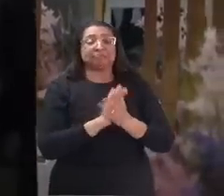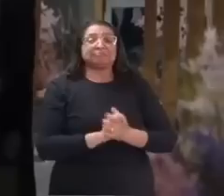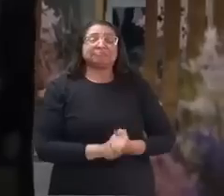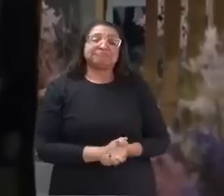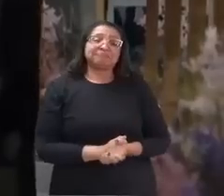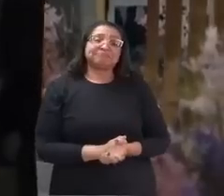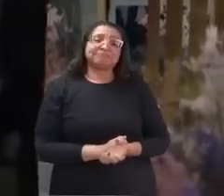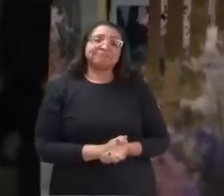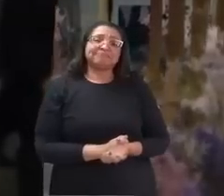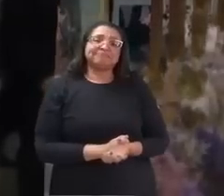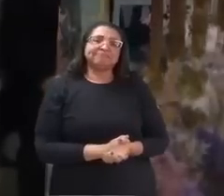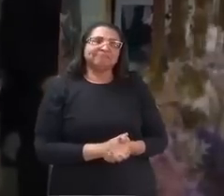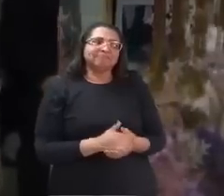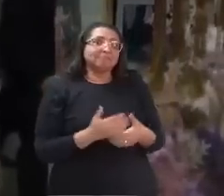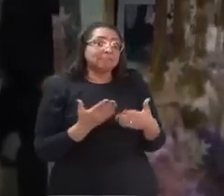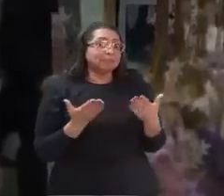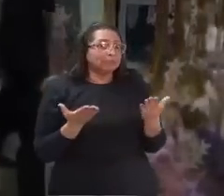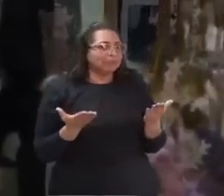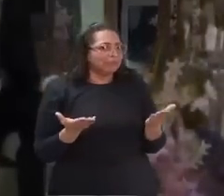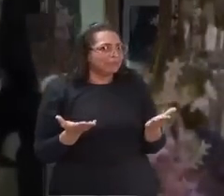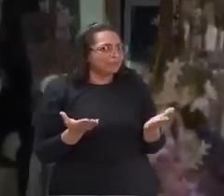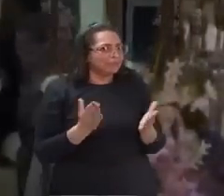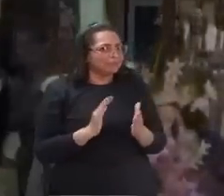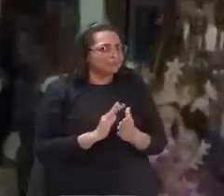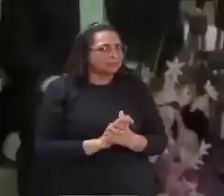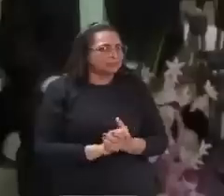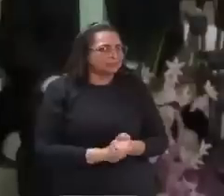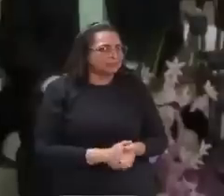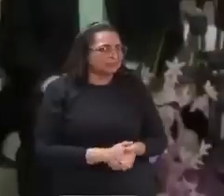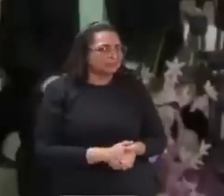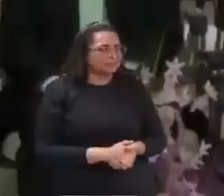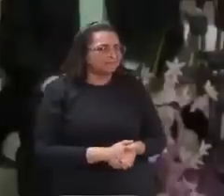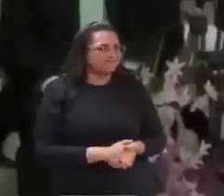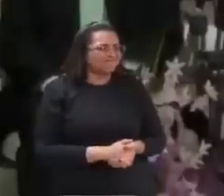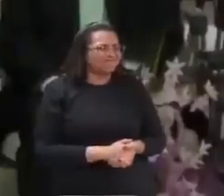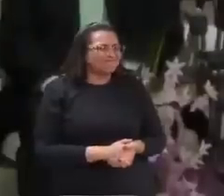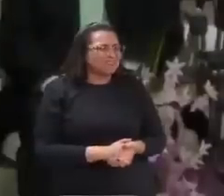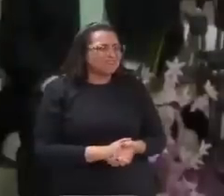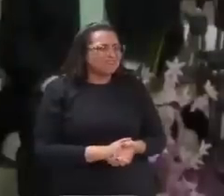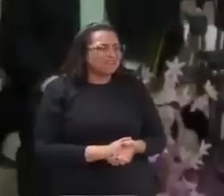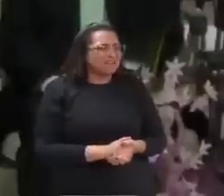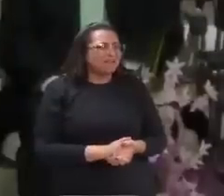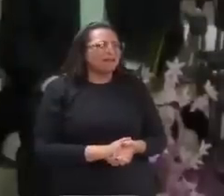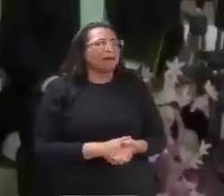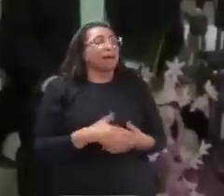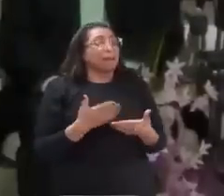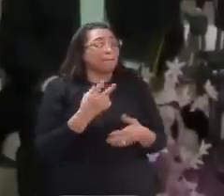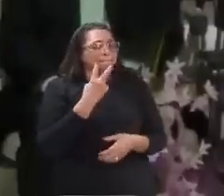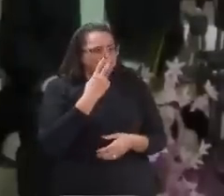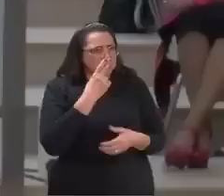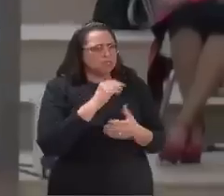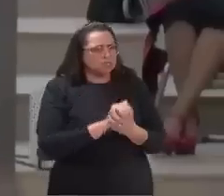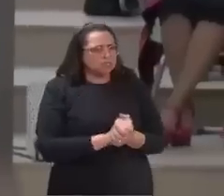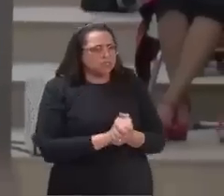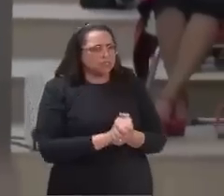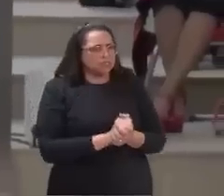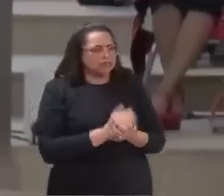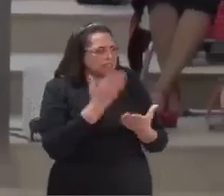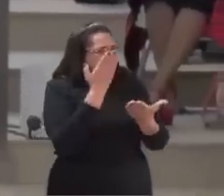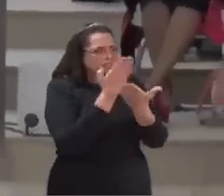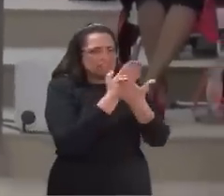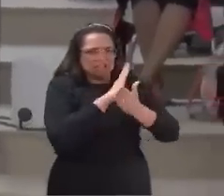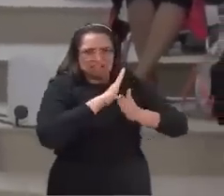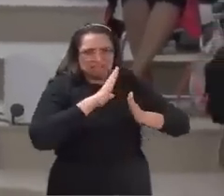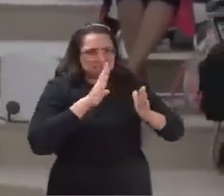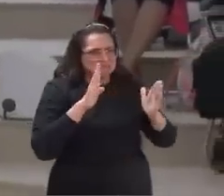E aquilo que era descartado, aquilo que parecia ser uma ameaça, não ser uma ameaça